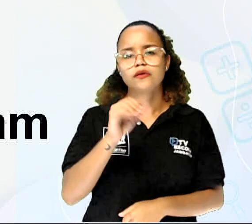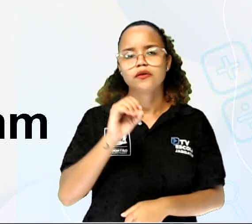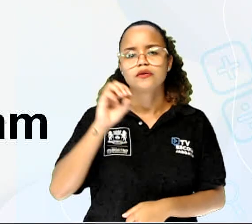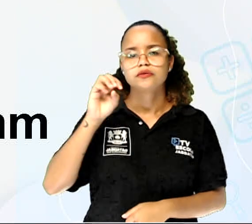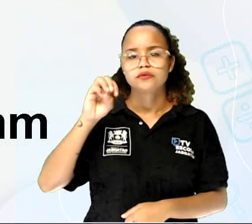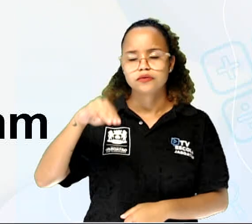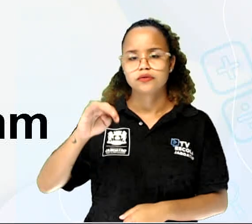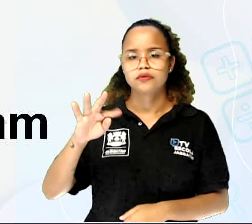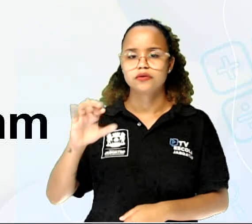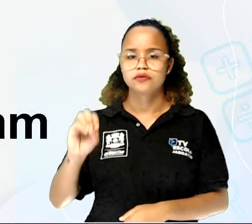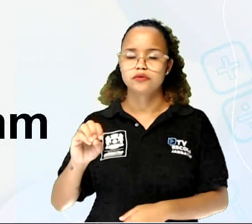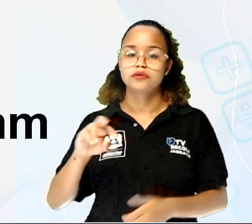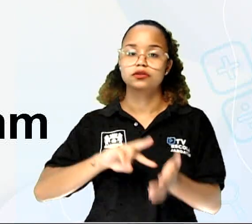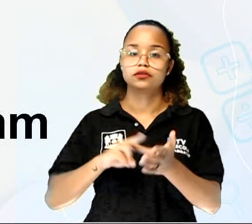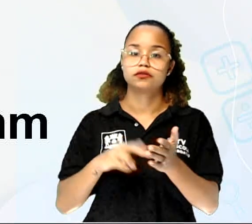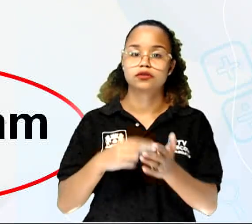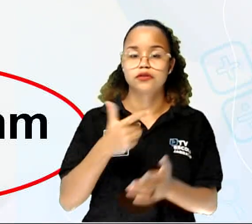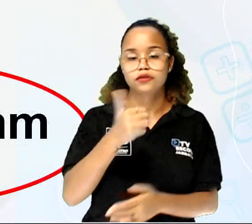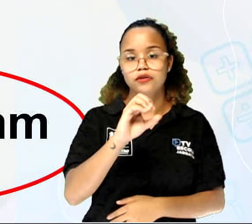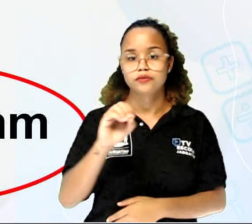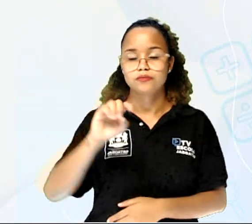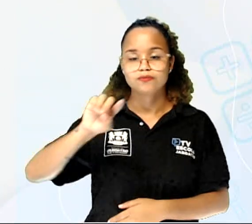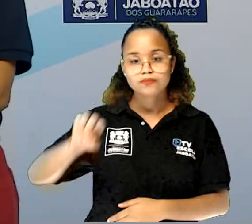a 10.000 milímetros.